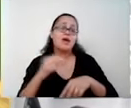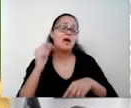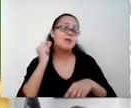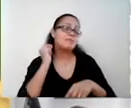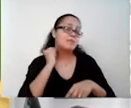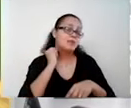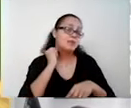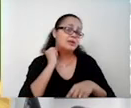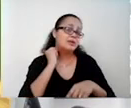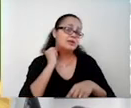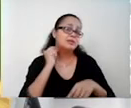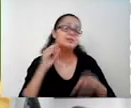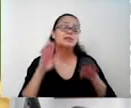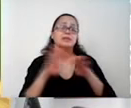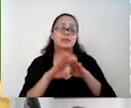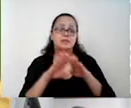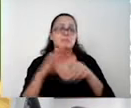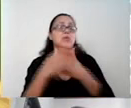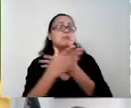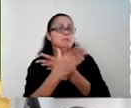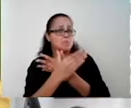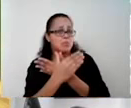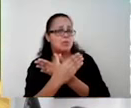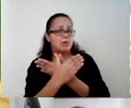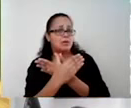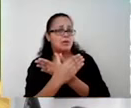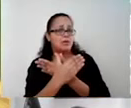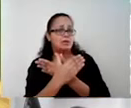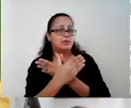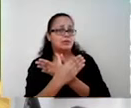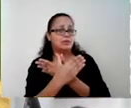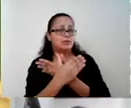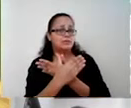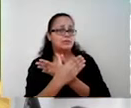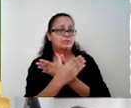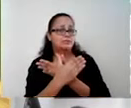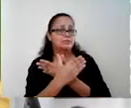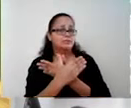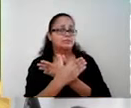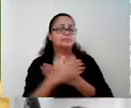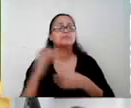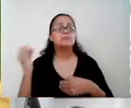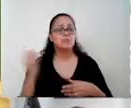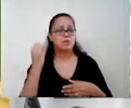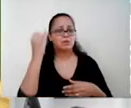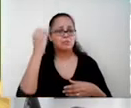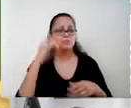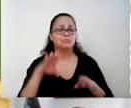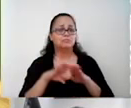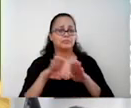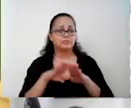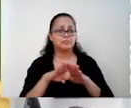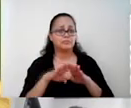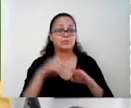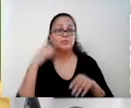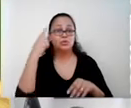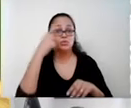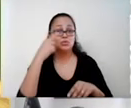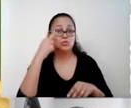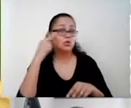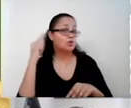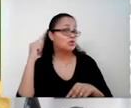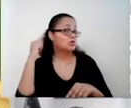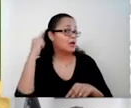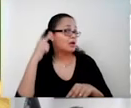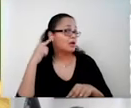insetos maiores como borboletas. Ela tem uma vantagem evolutiva muito importante que são olhos laterais, que aumenta o campo